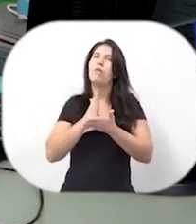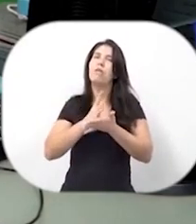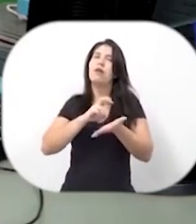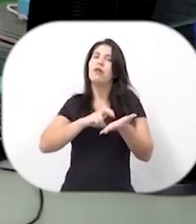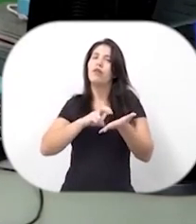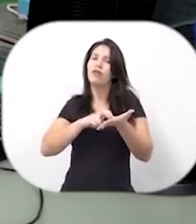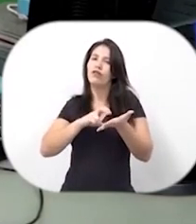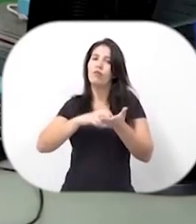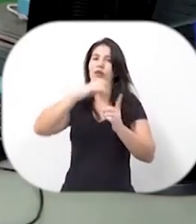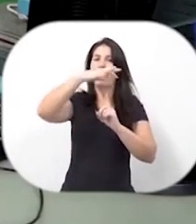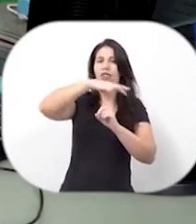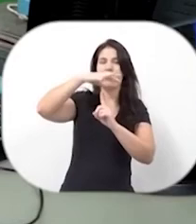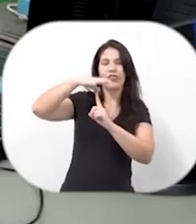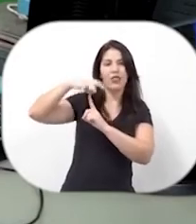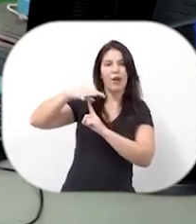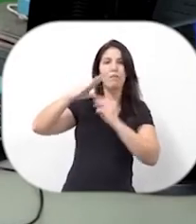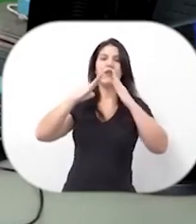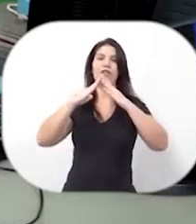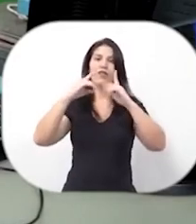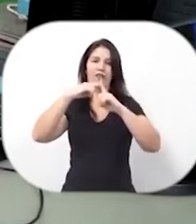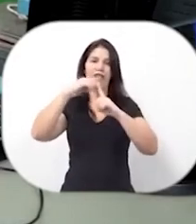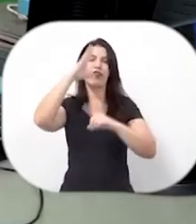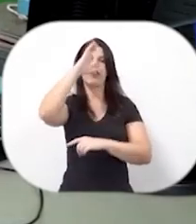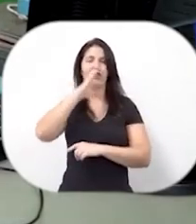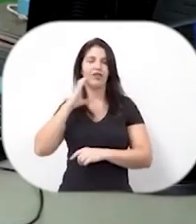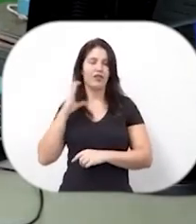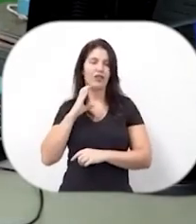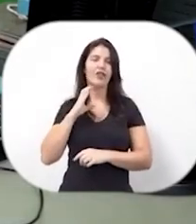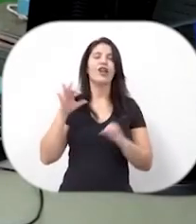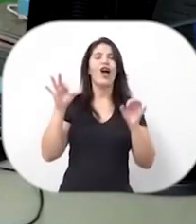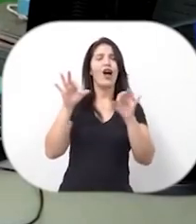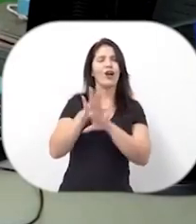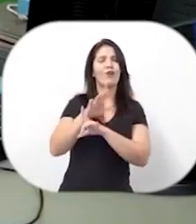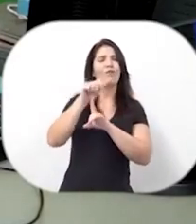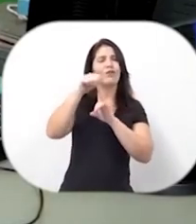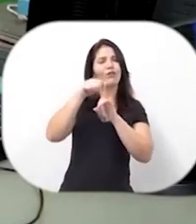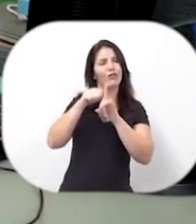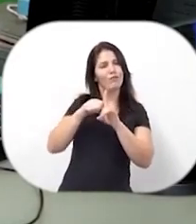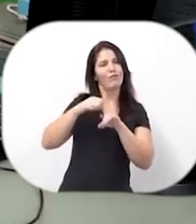Praça Cesário Alvim, nós vamos fazer um evento encerrando esse